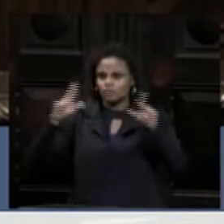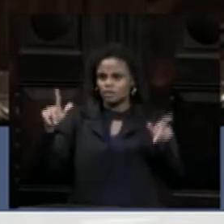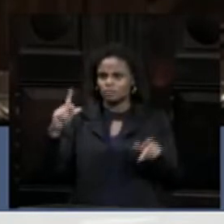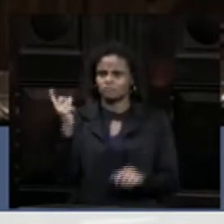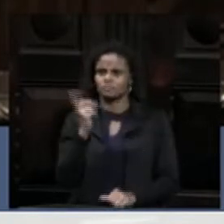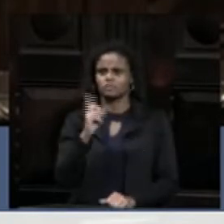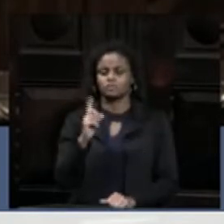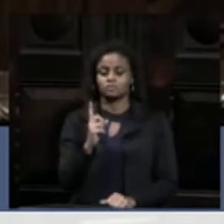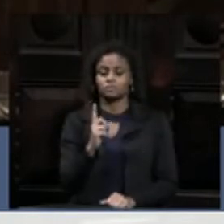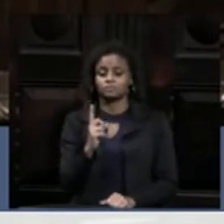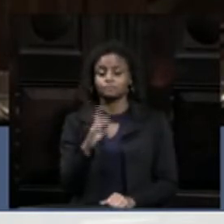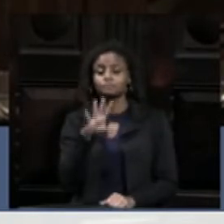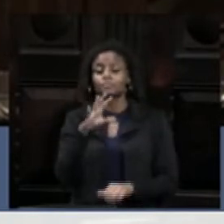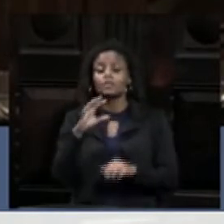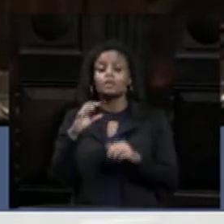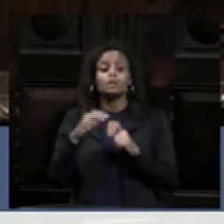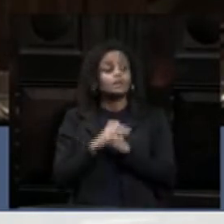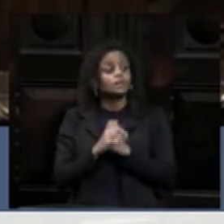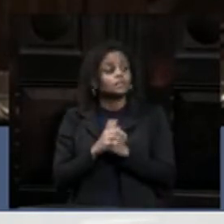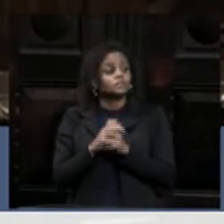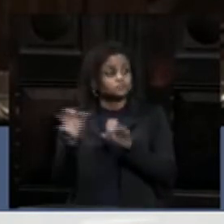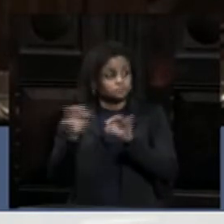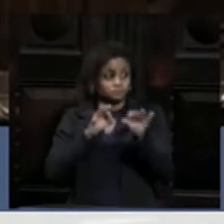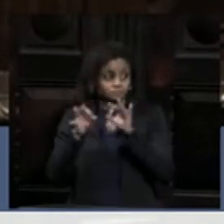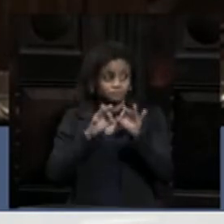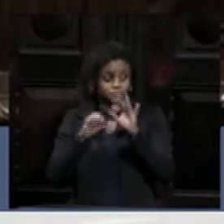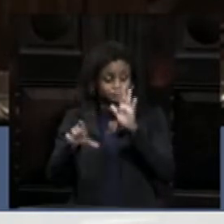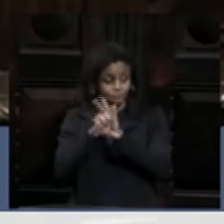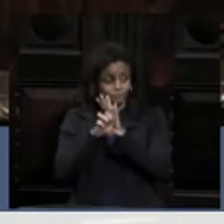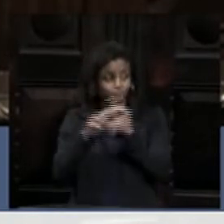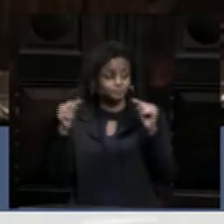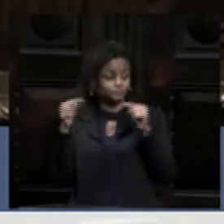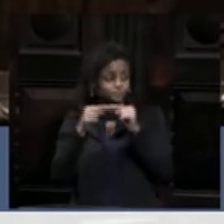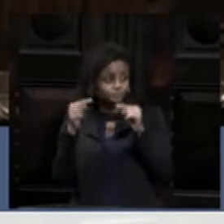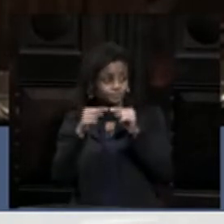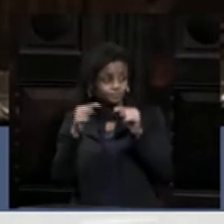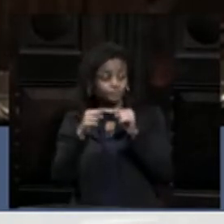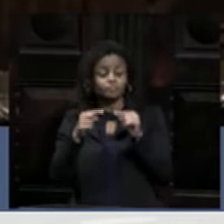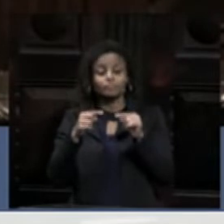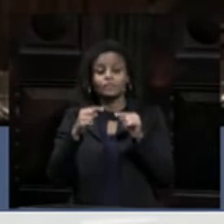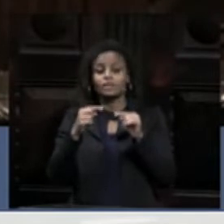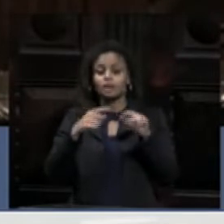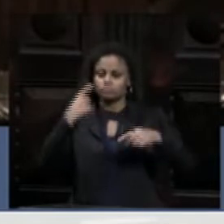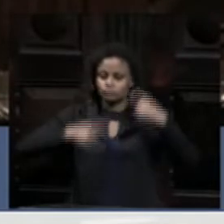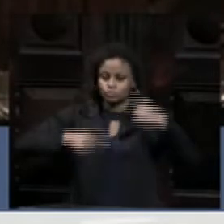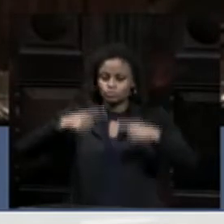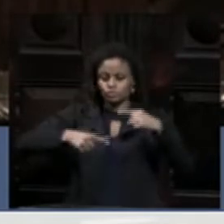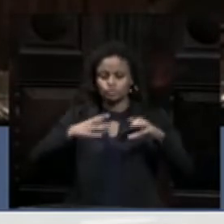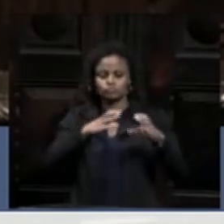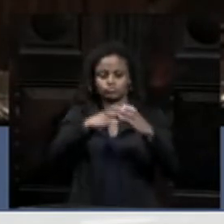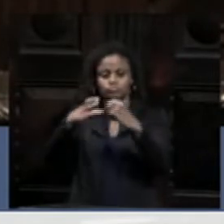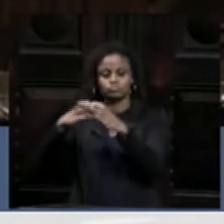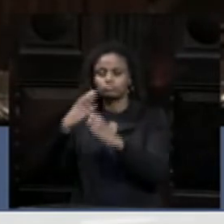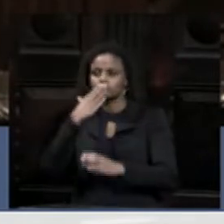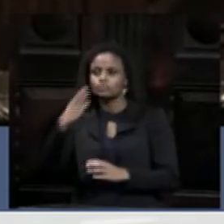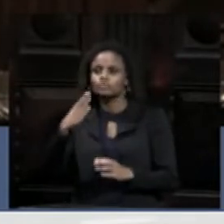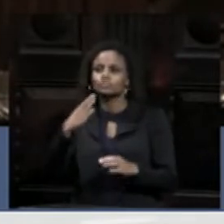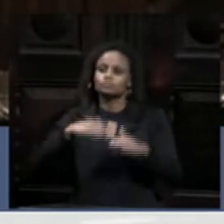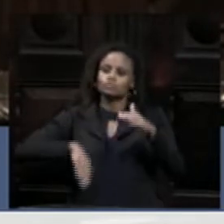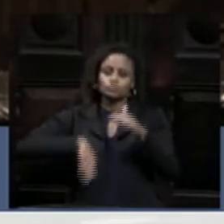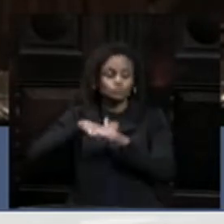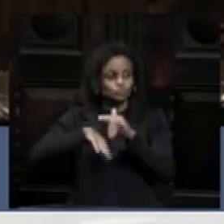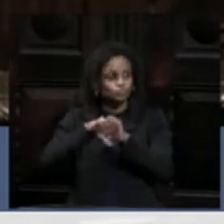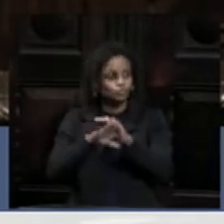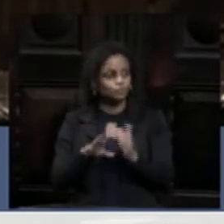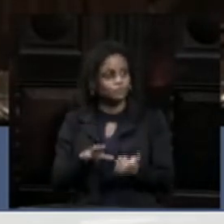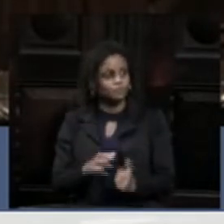a ver com uma política nociva realizada pelos clubes, pela Federação de Futebol do Rio de Janeiro, que impõe o valor mínimo e